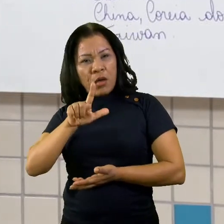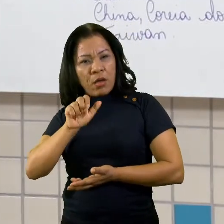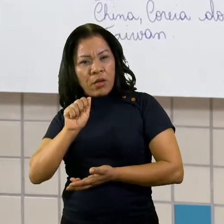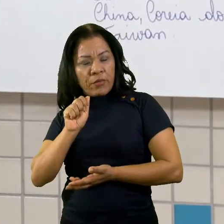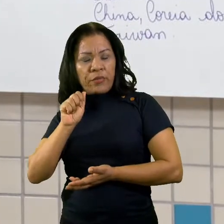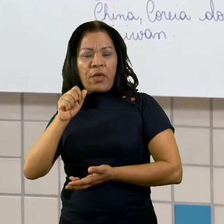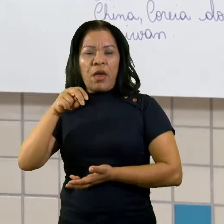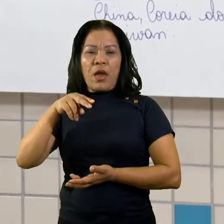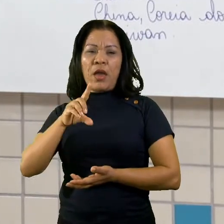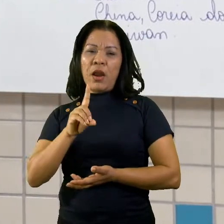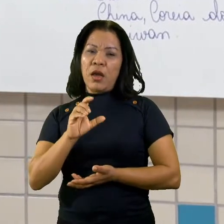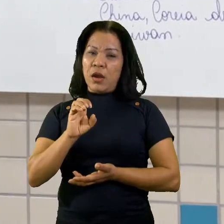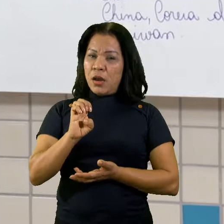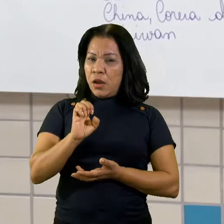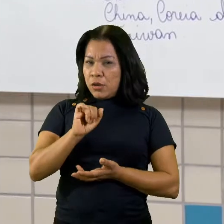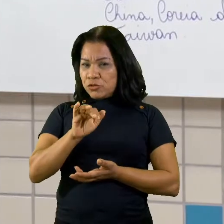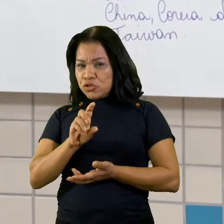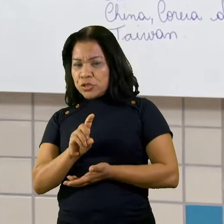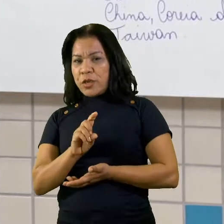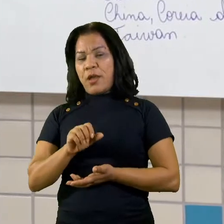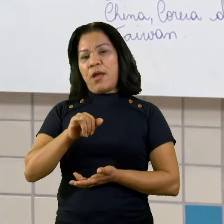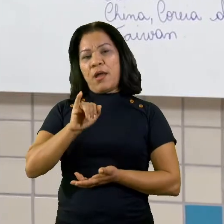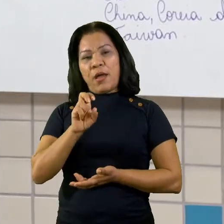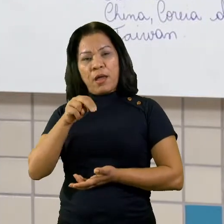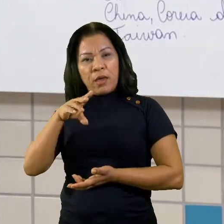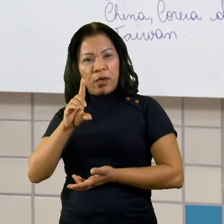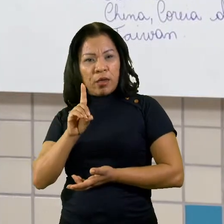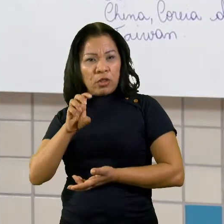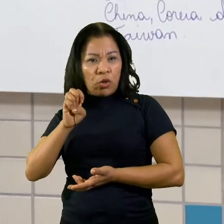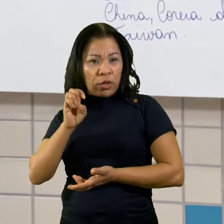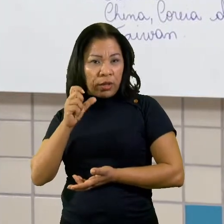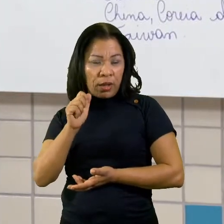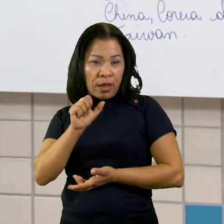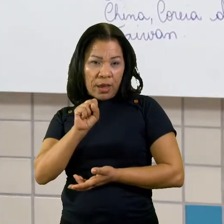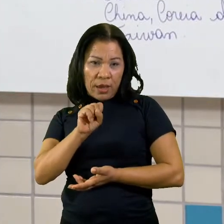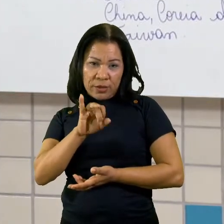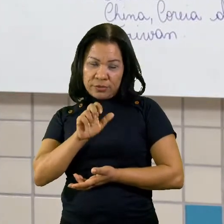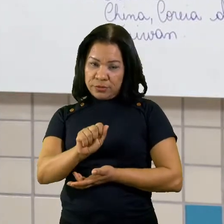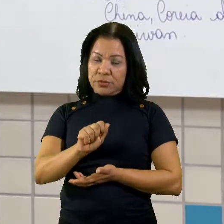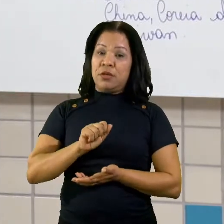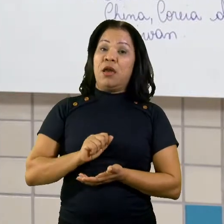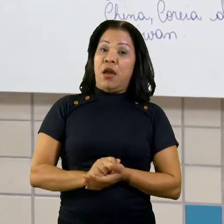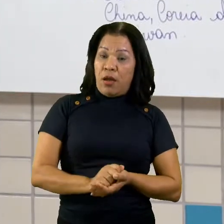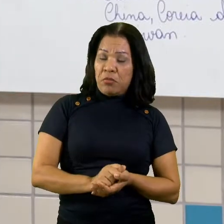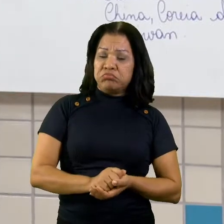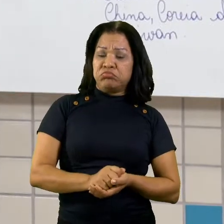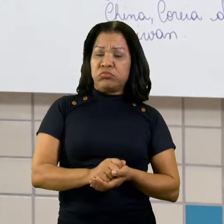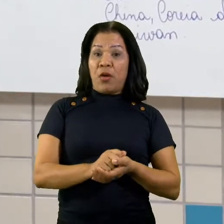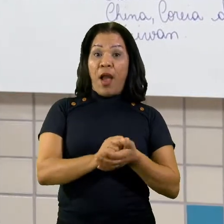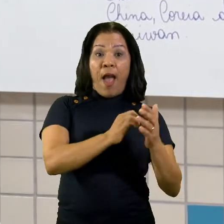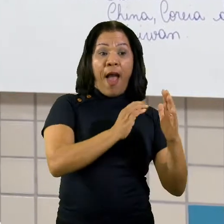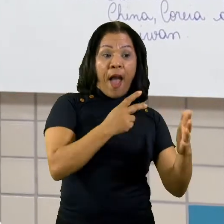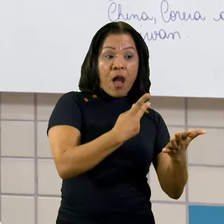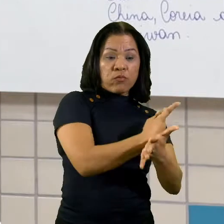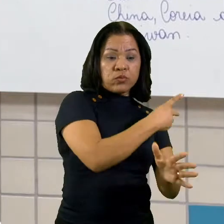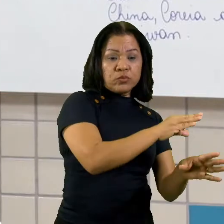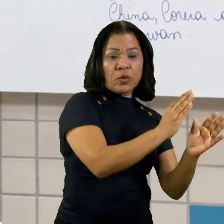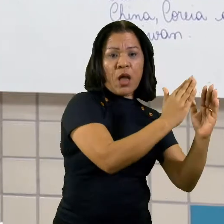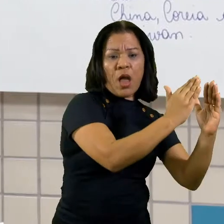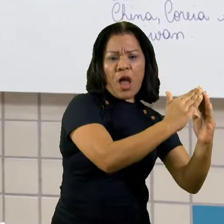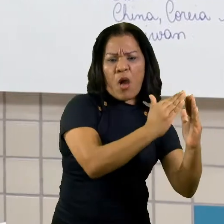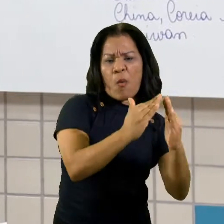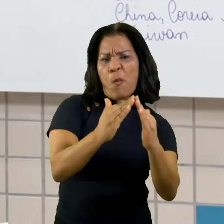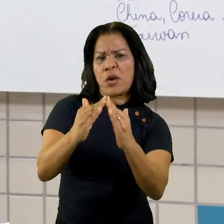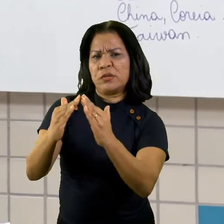a urbanização. Muita gente está saindo do campo e está indo para as cidades. E isso, consequentemente, está gerando algumas